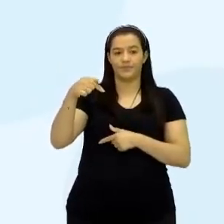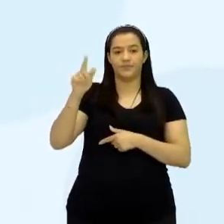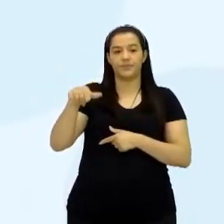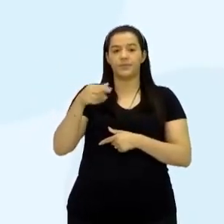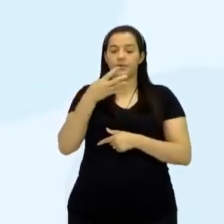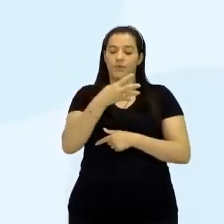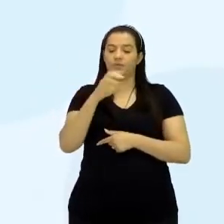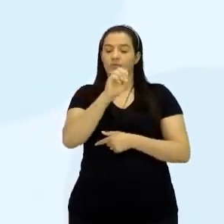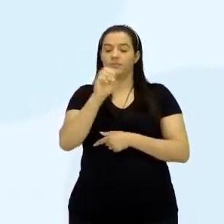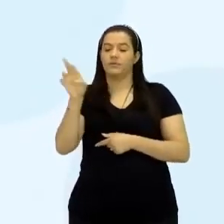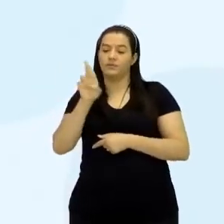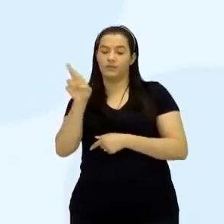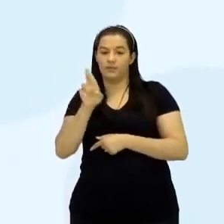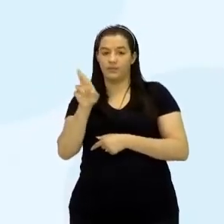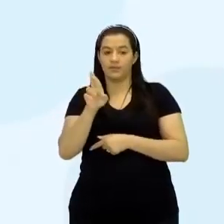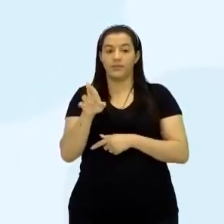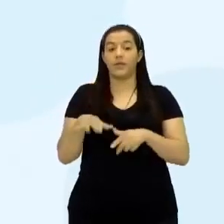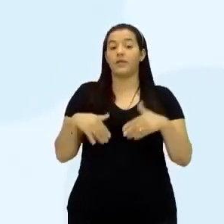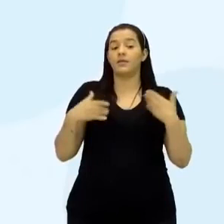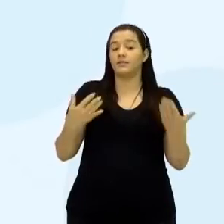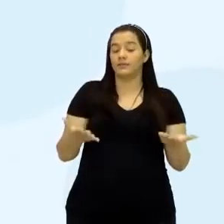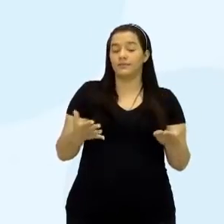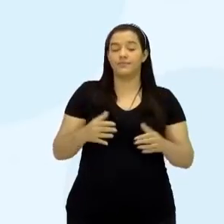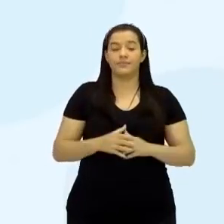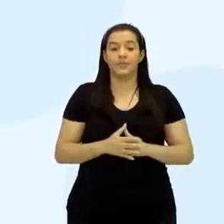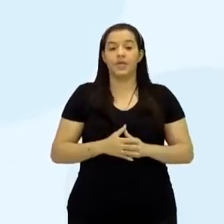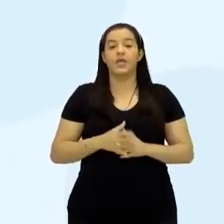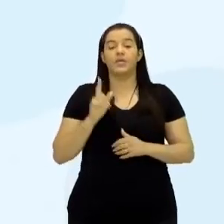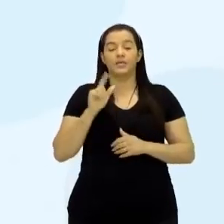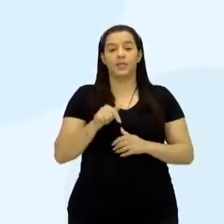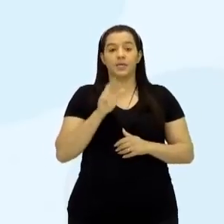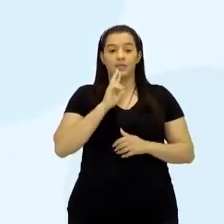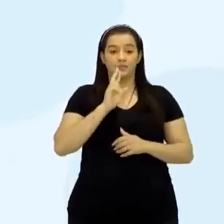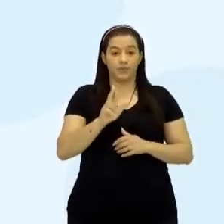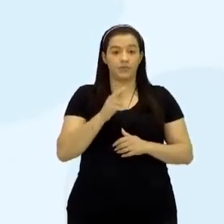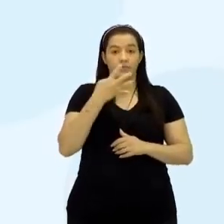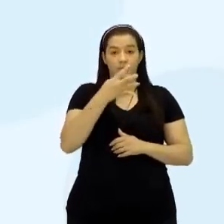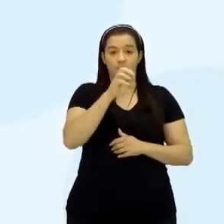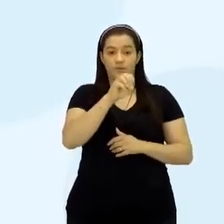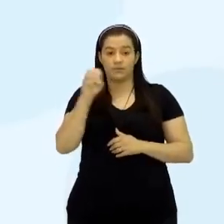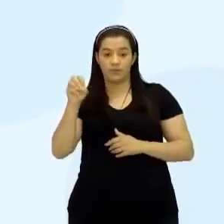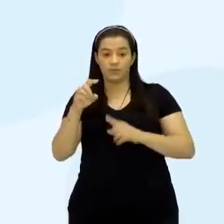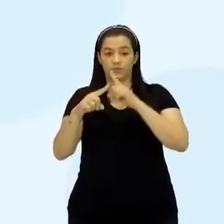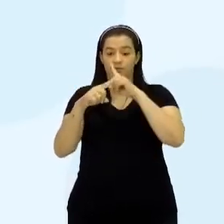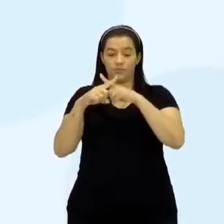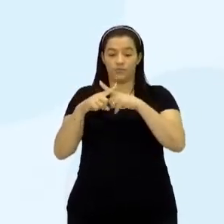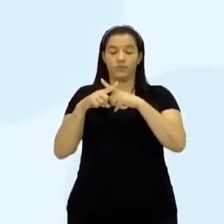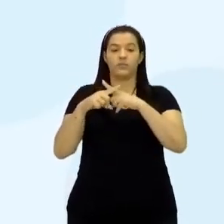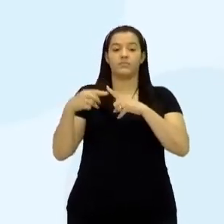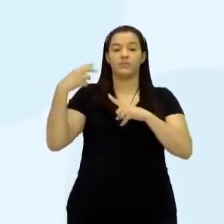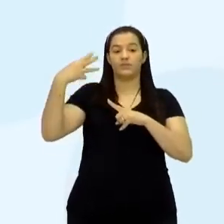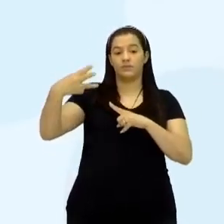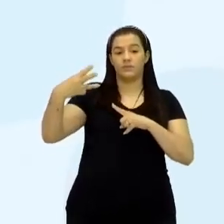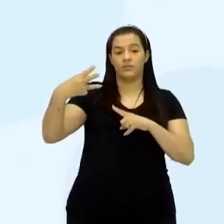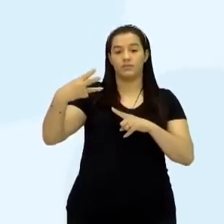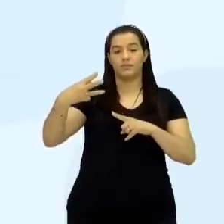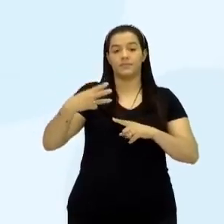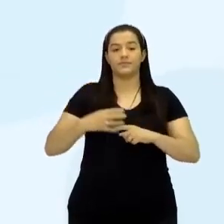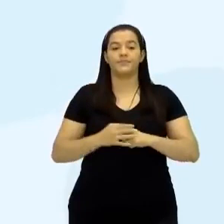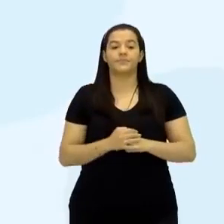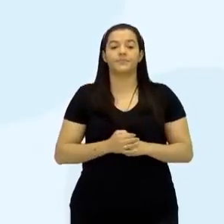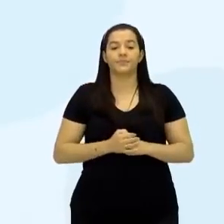dar R$ 400. Aí, o que eu vou fazer? Vou multiplicar pelo 3. Olha lá, peguei o 3